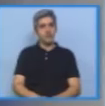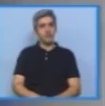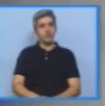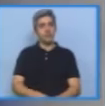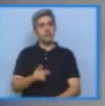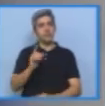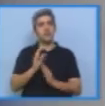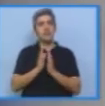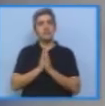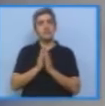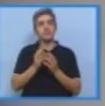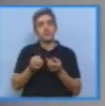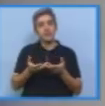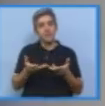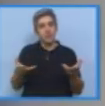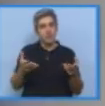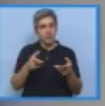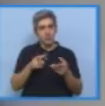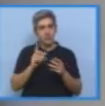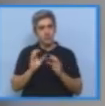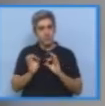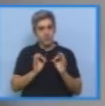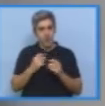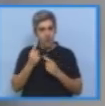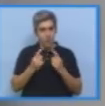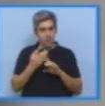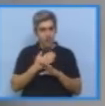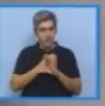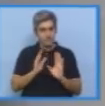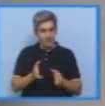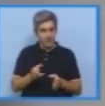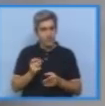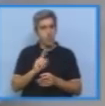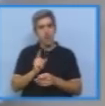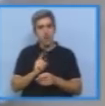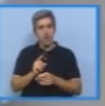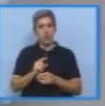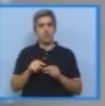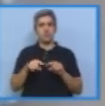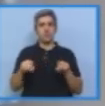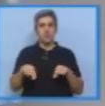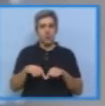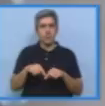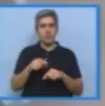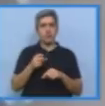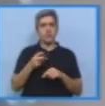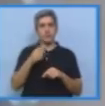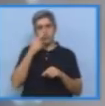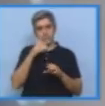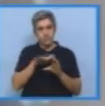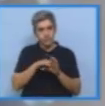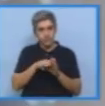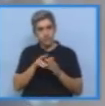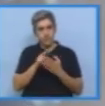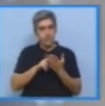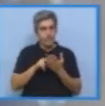si requer alguma preparação no espaço, nos vários intervenientes na